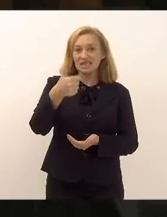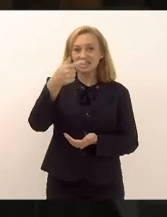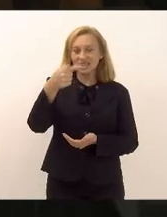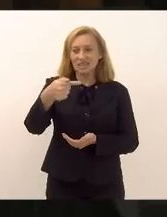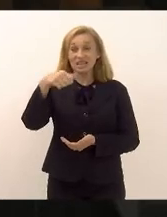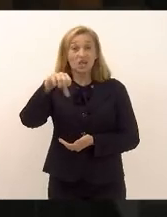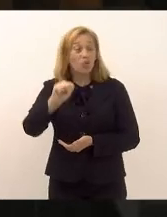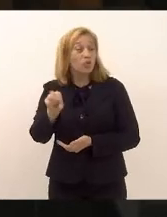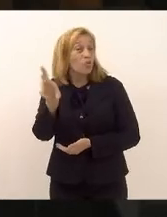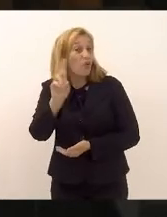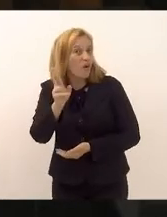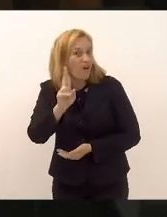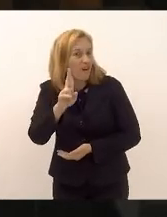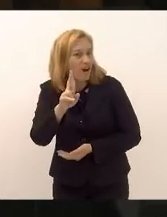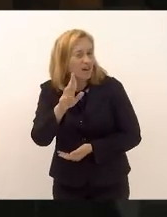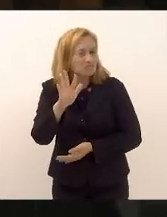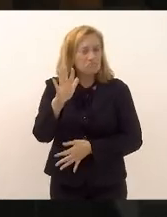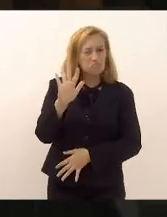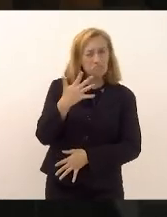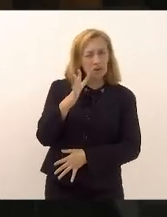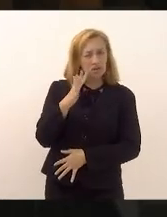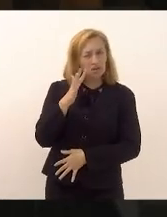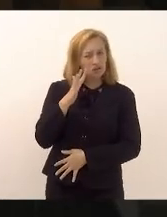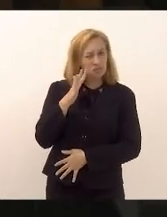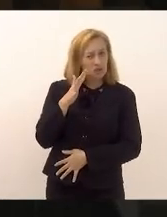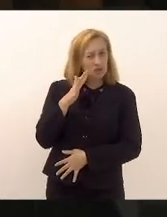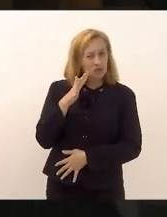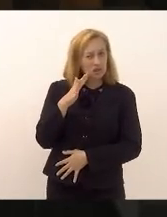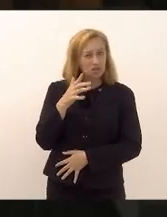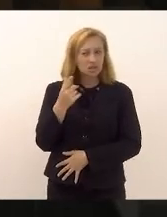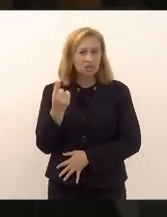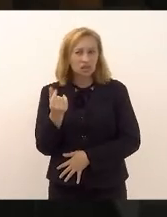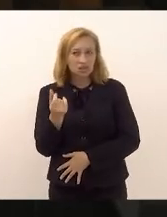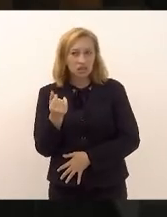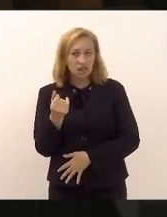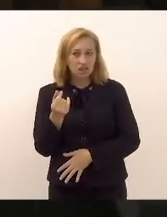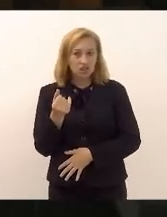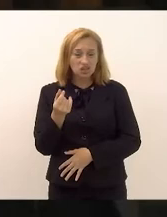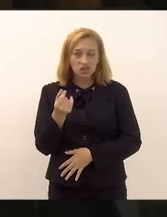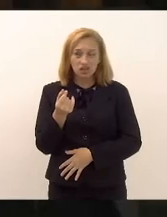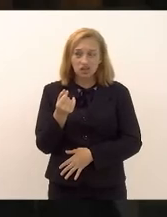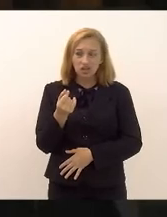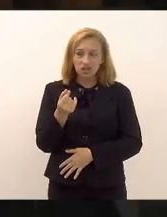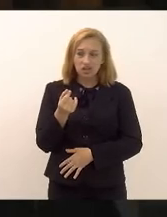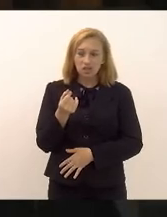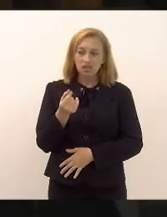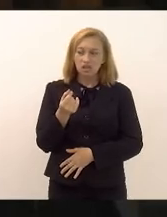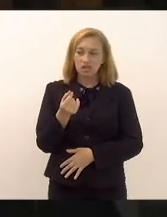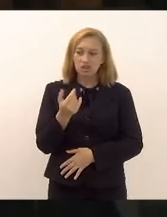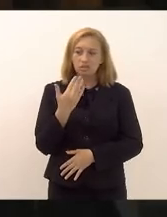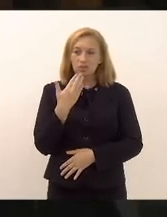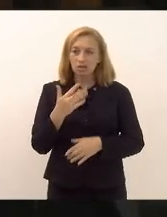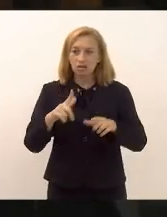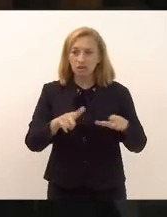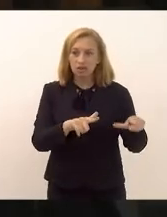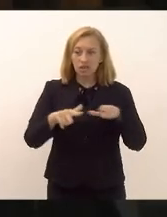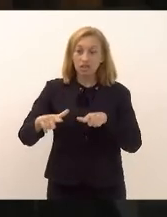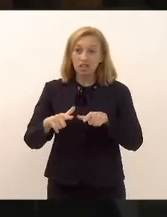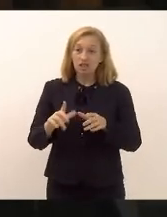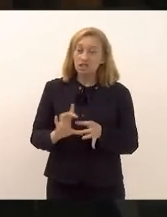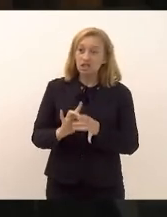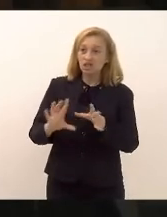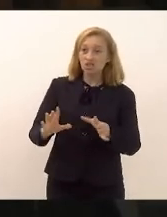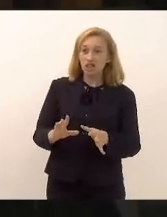R$ 178,00 aproximadamente de taxa de licenciamento e teriam deixado de pagar